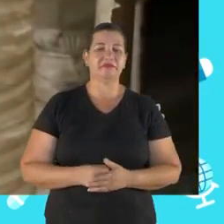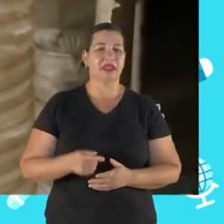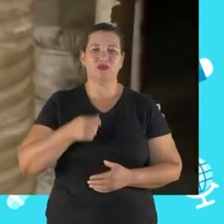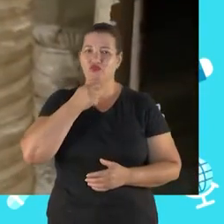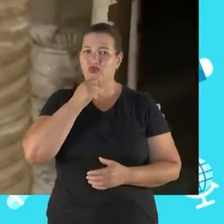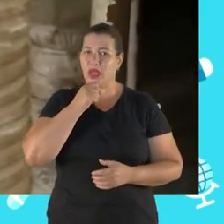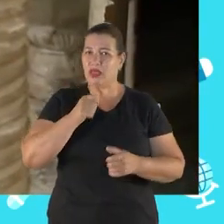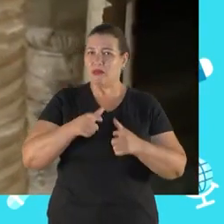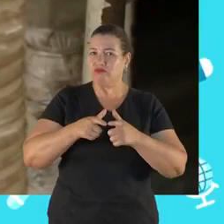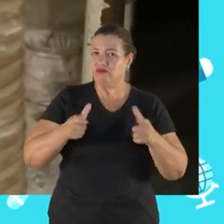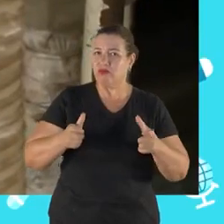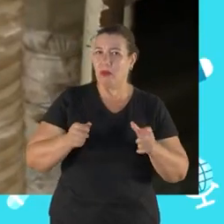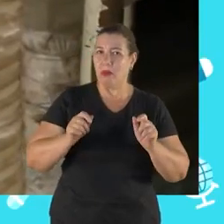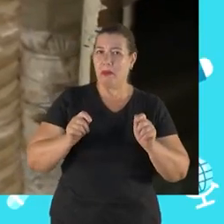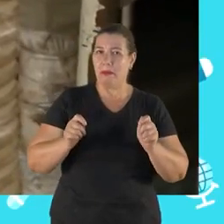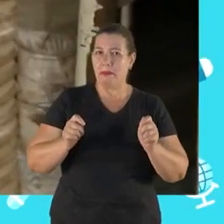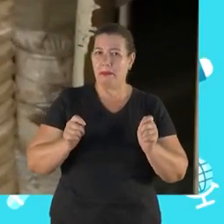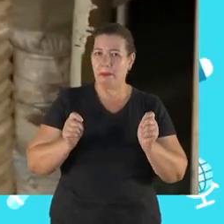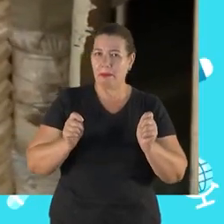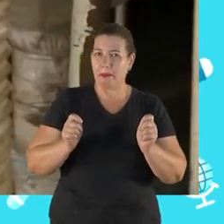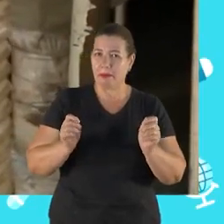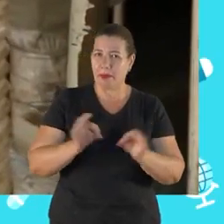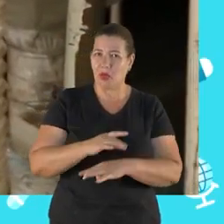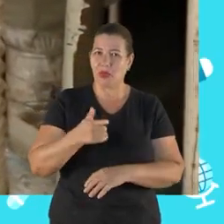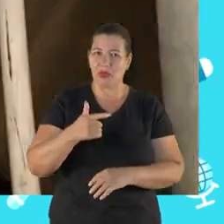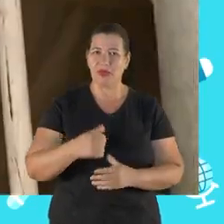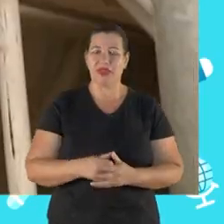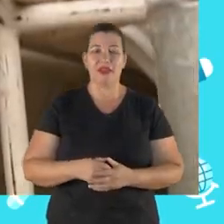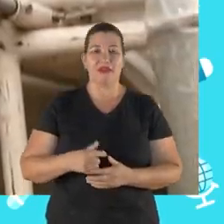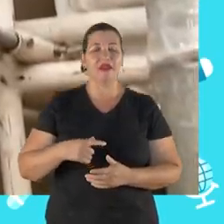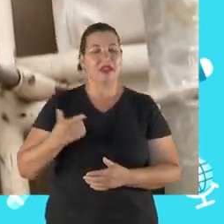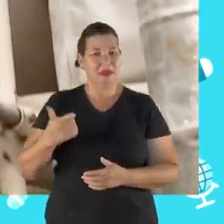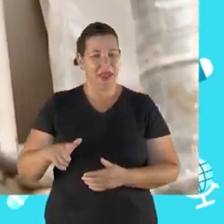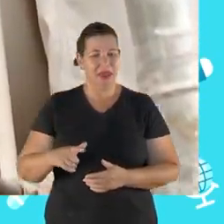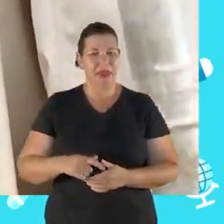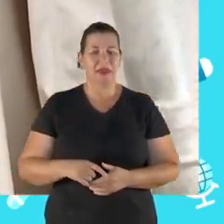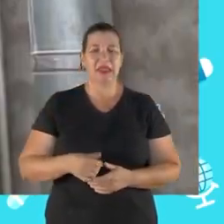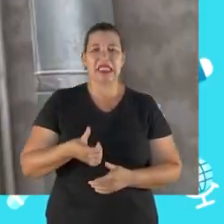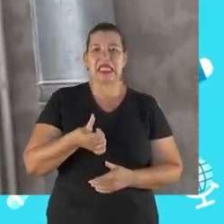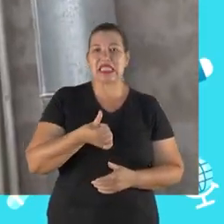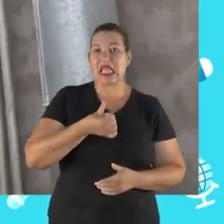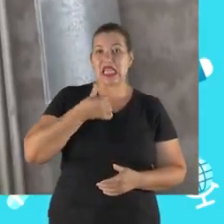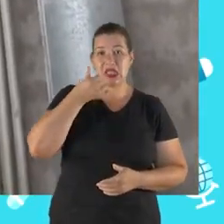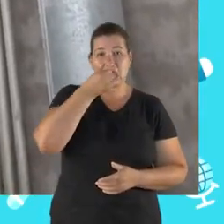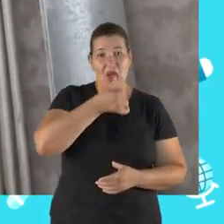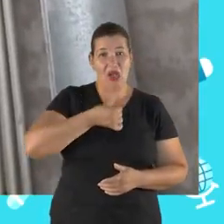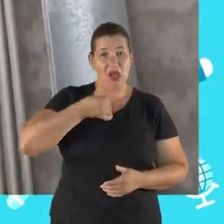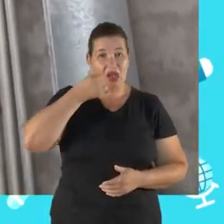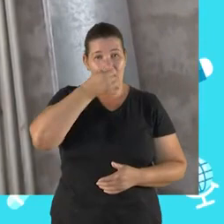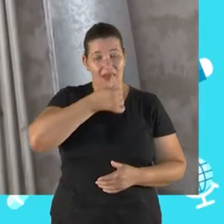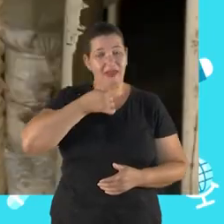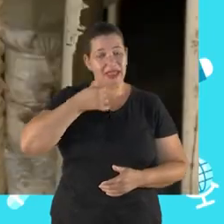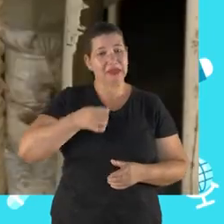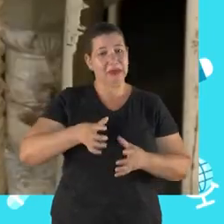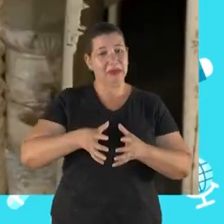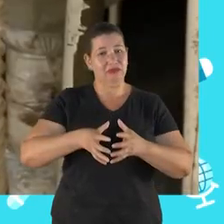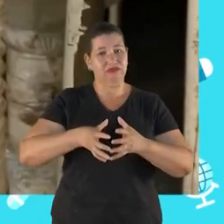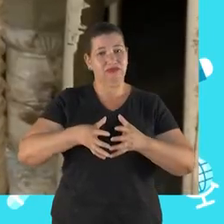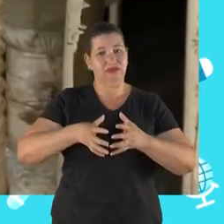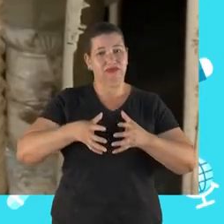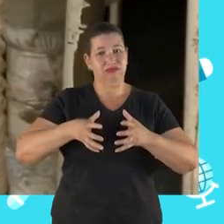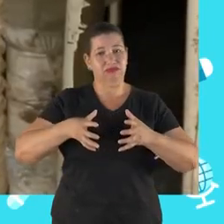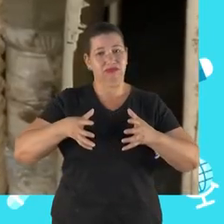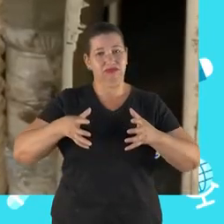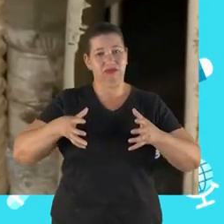Mas calma que o poliestireno não terminou de crescer ainda não. Ele vem para esses silos, onde ele vai ficar pelo menos 6 horas, porque ele